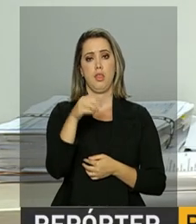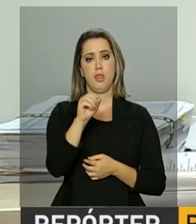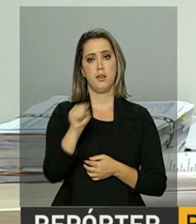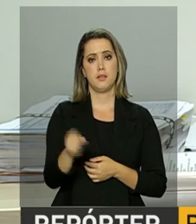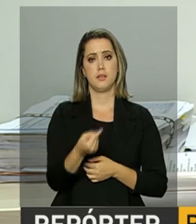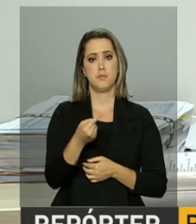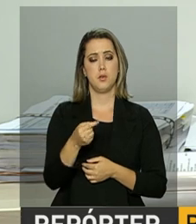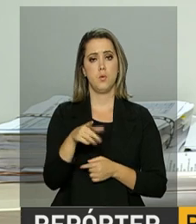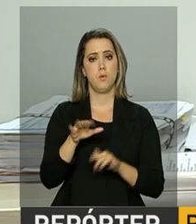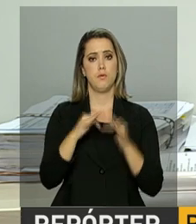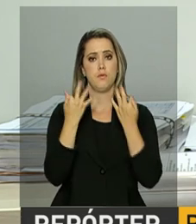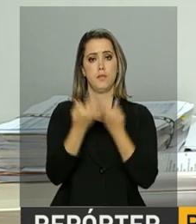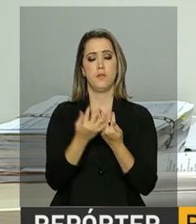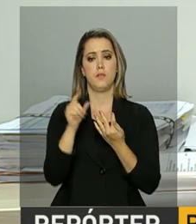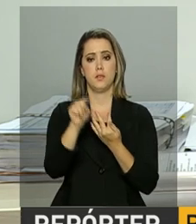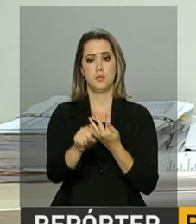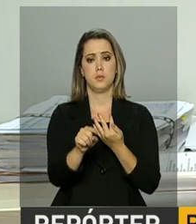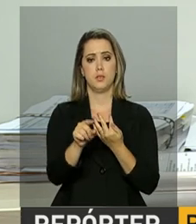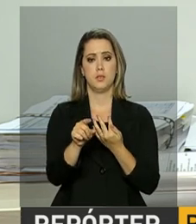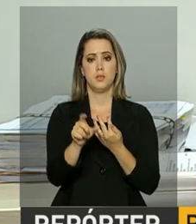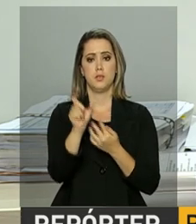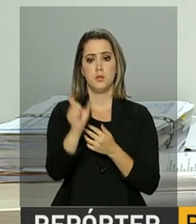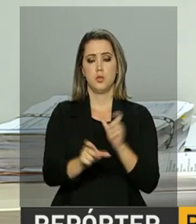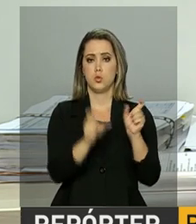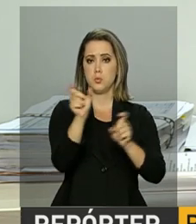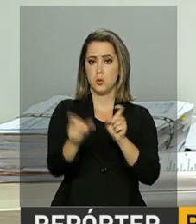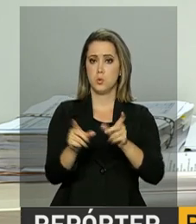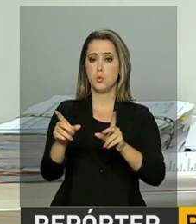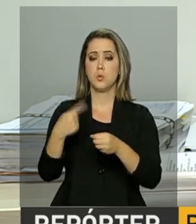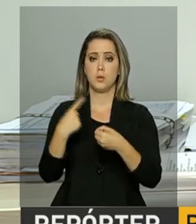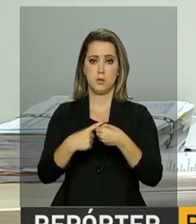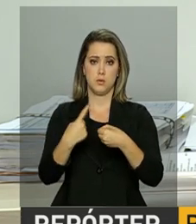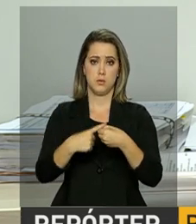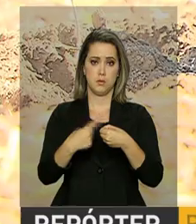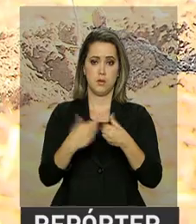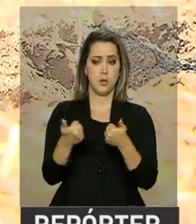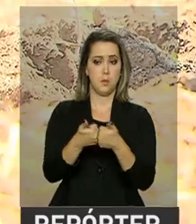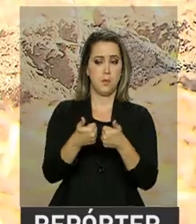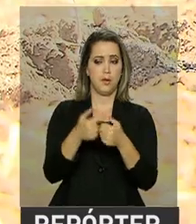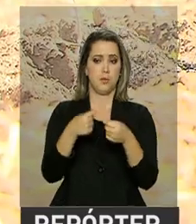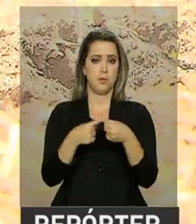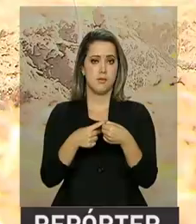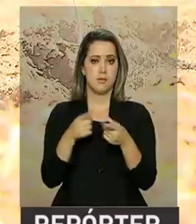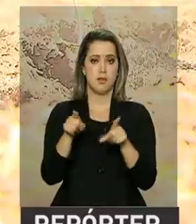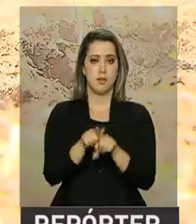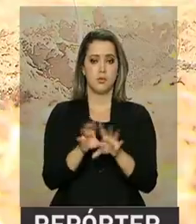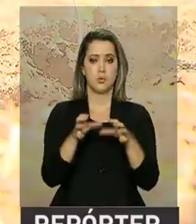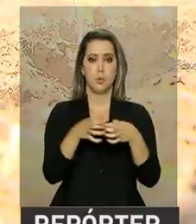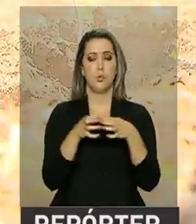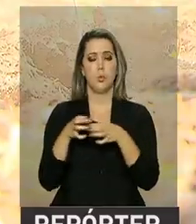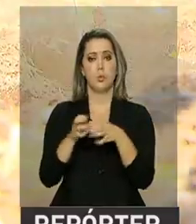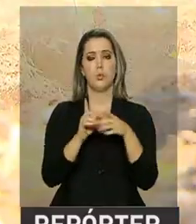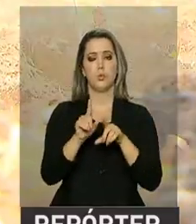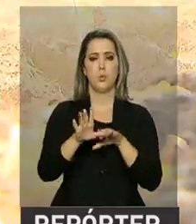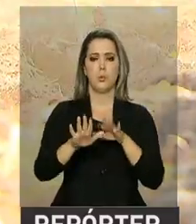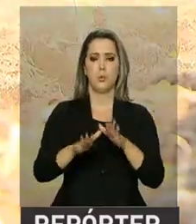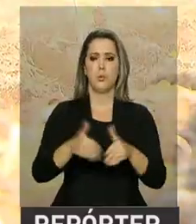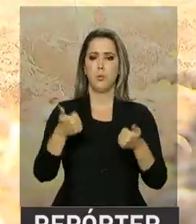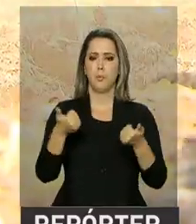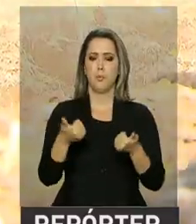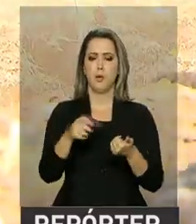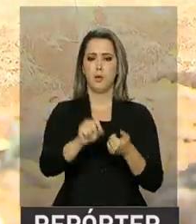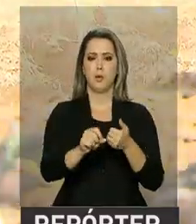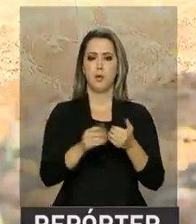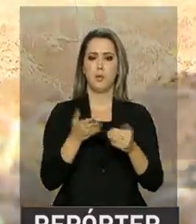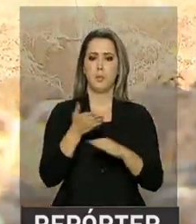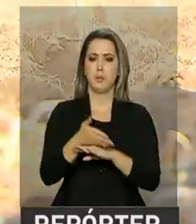famílias em que todos têm familiares urbanos e periurbanos agricultores aperfeiçoam o trabalho